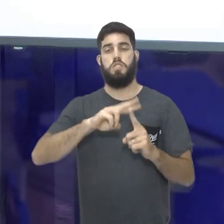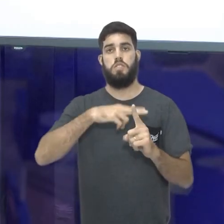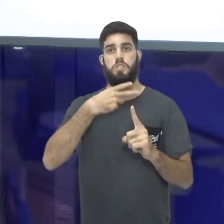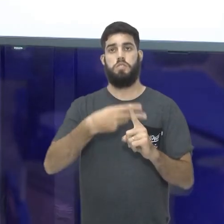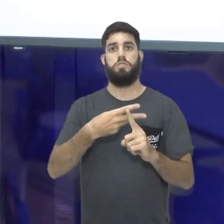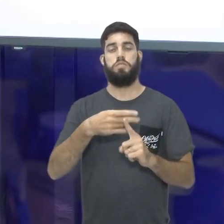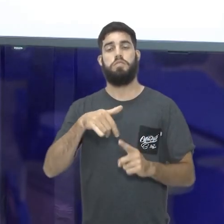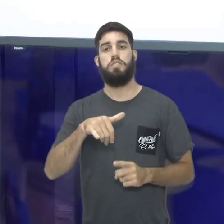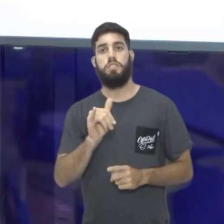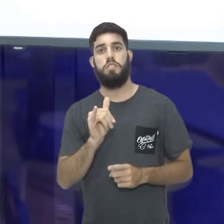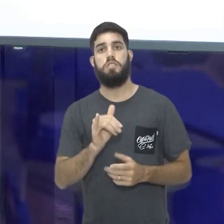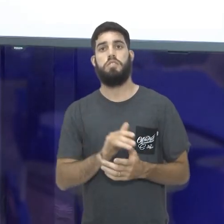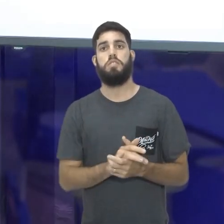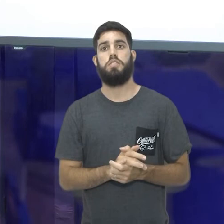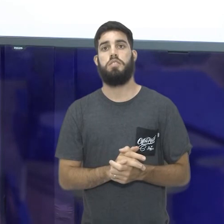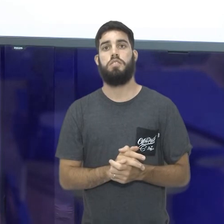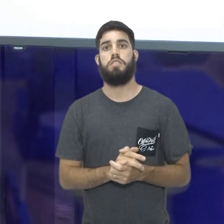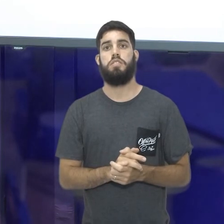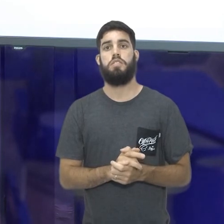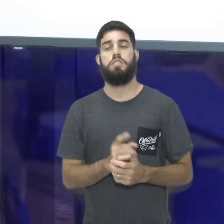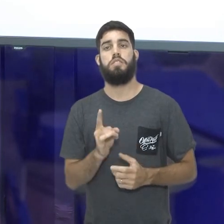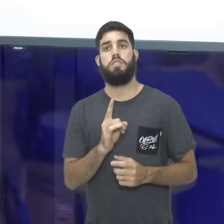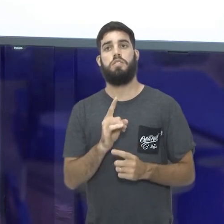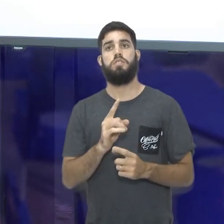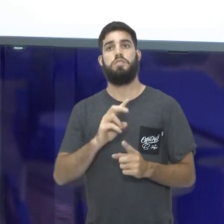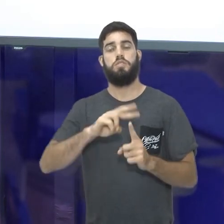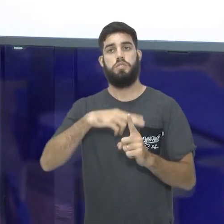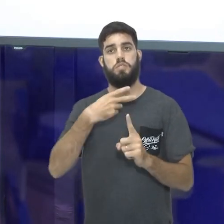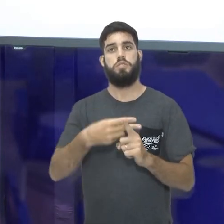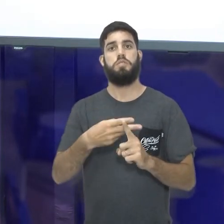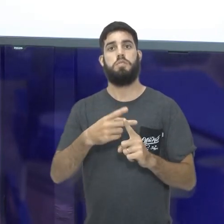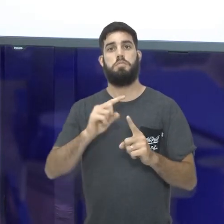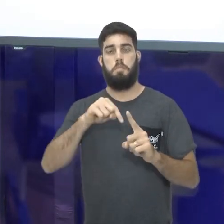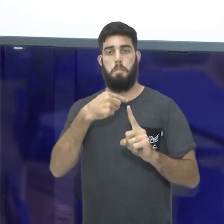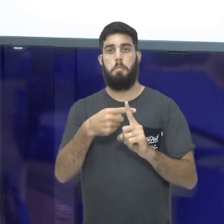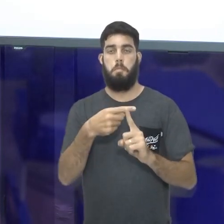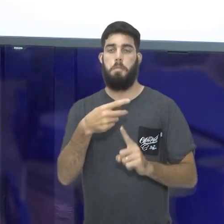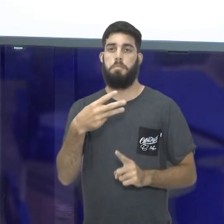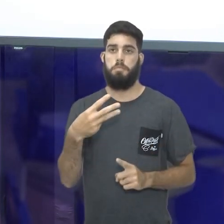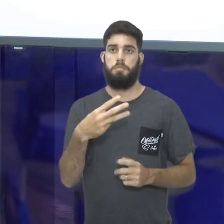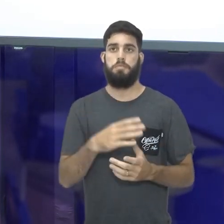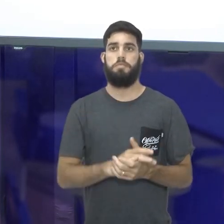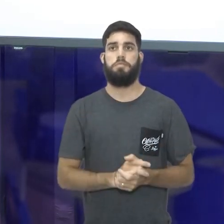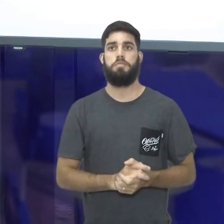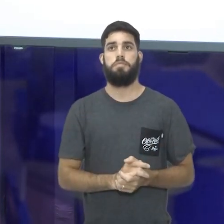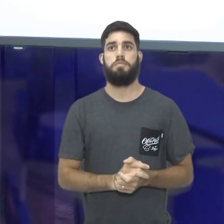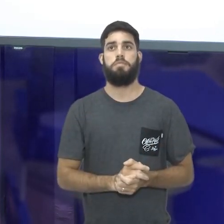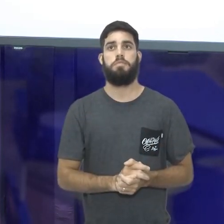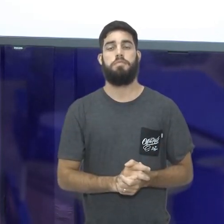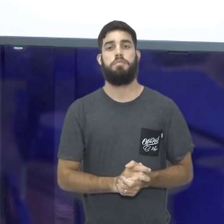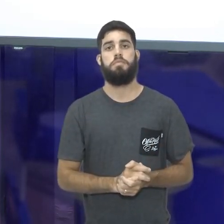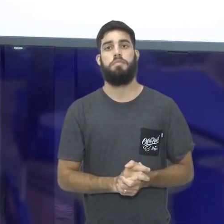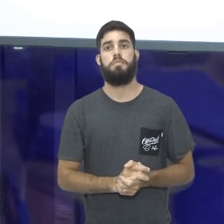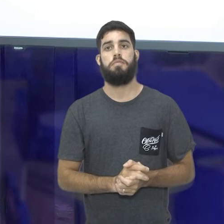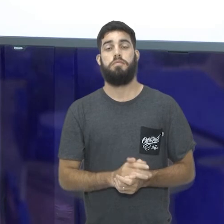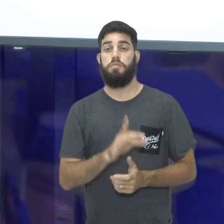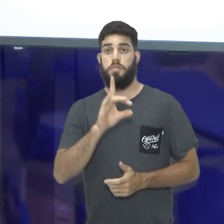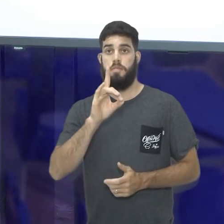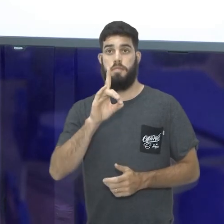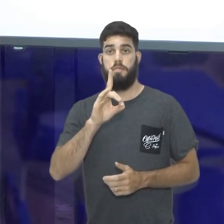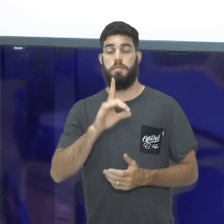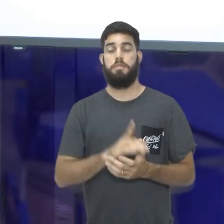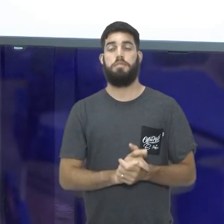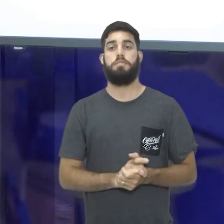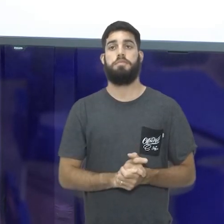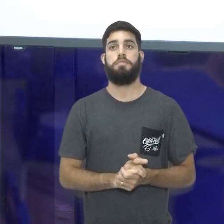vezes y, que vai me indicar o dobro de pacientes internados, adicionado ao quantitativo 3. No item